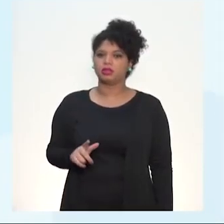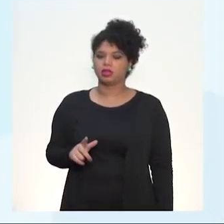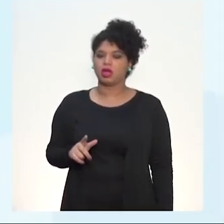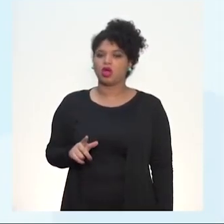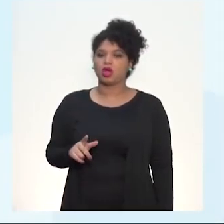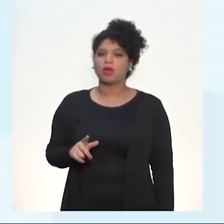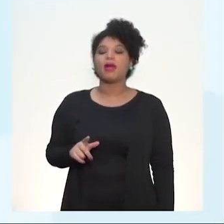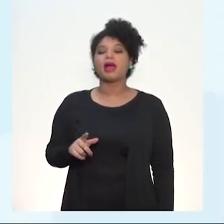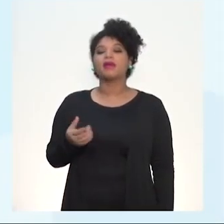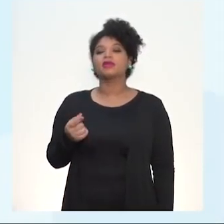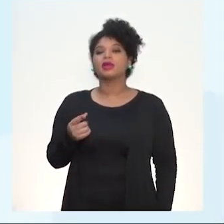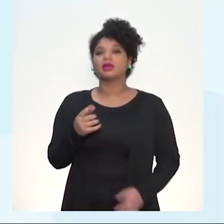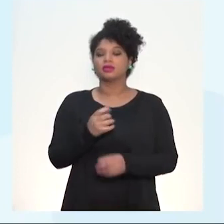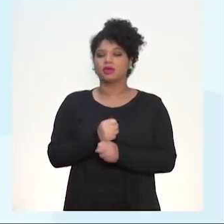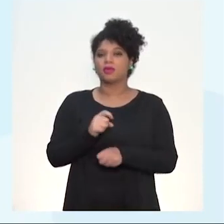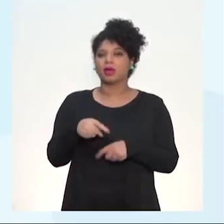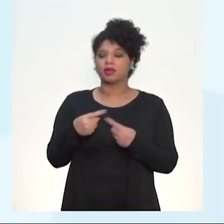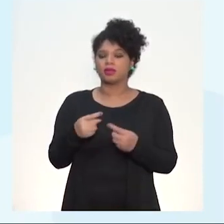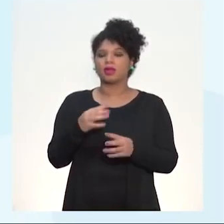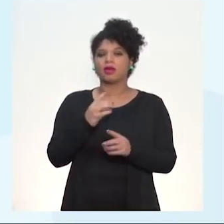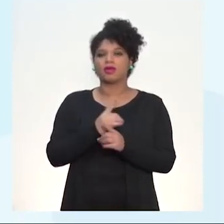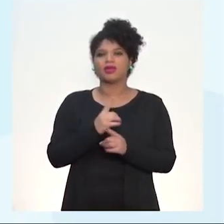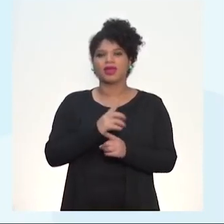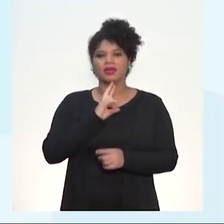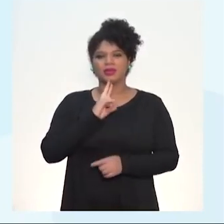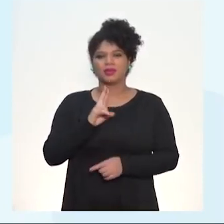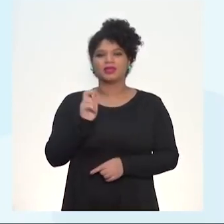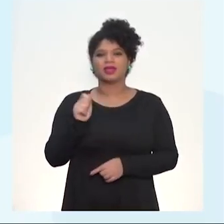você vai somar e aí você vai encontrar